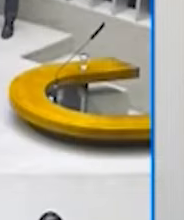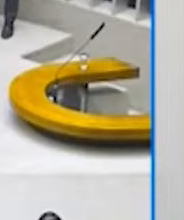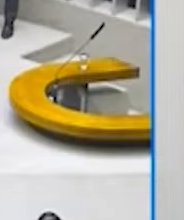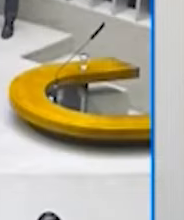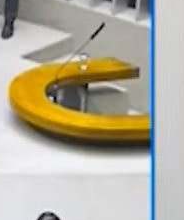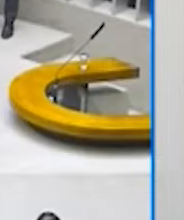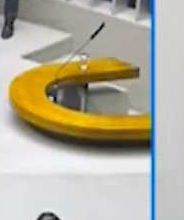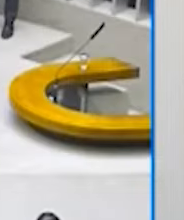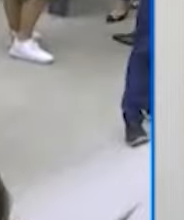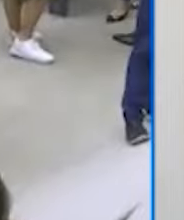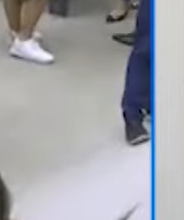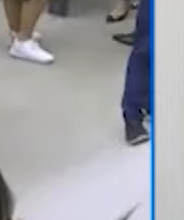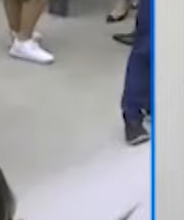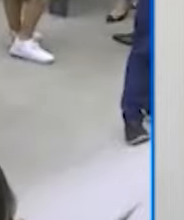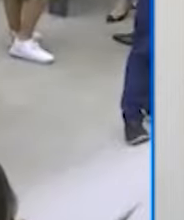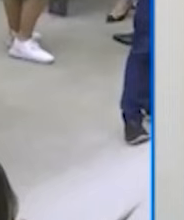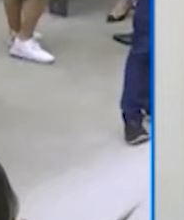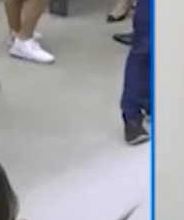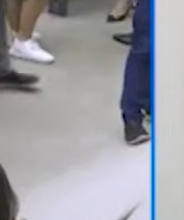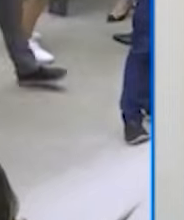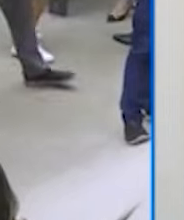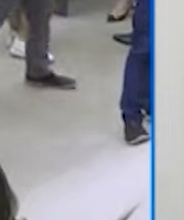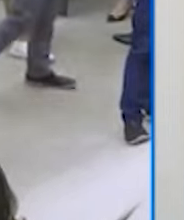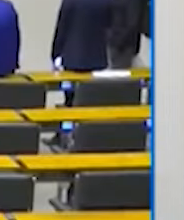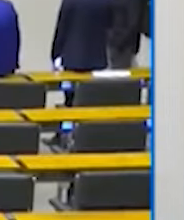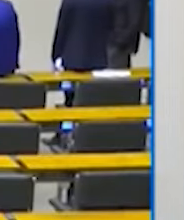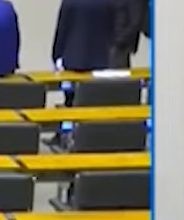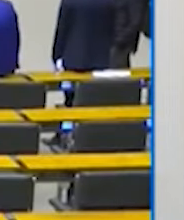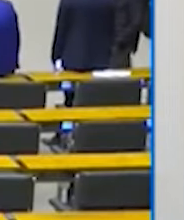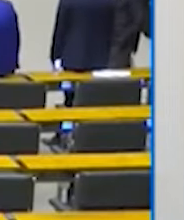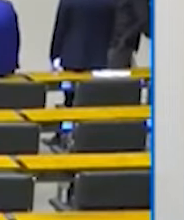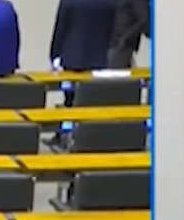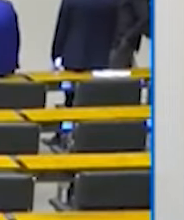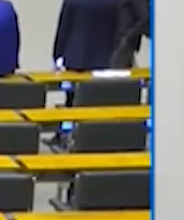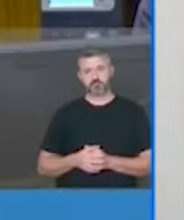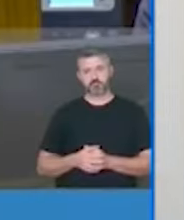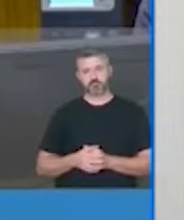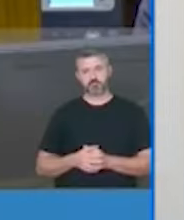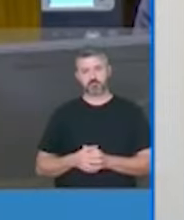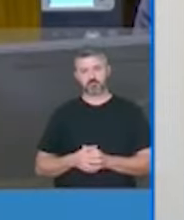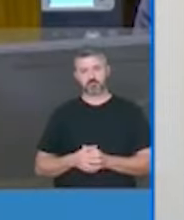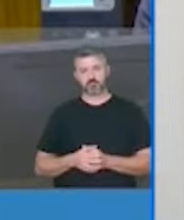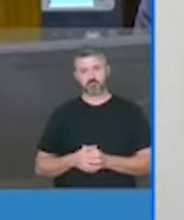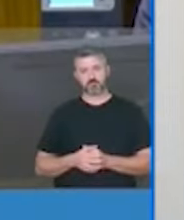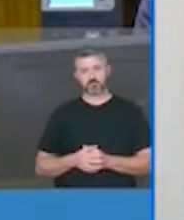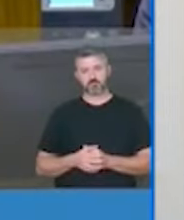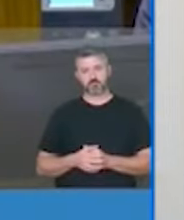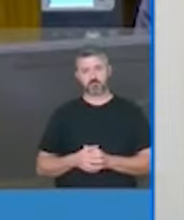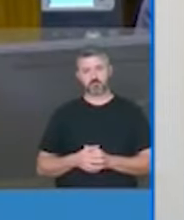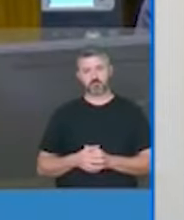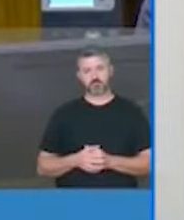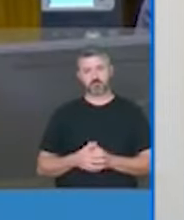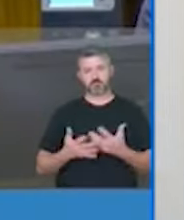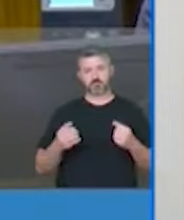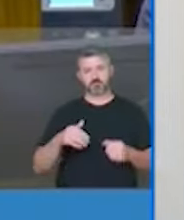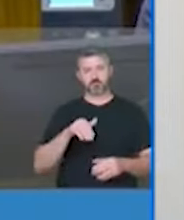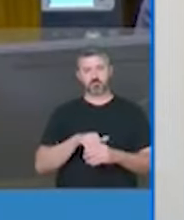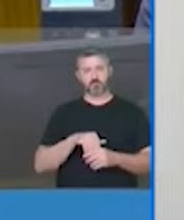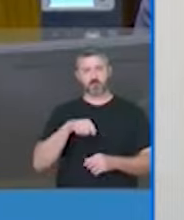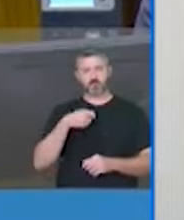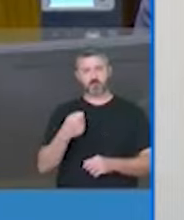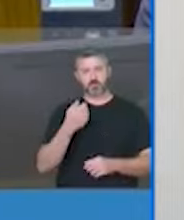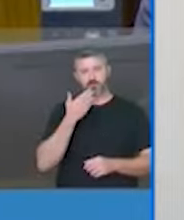de abuso sexual, né? Haja visto que o Código Penal prevê o estupro de vulnerável, que é o sexo com consentimento